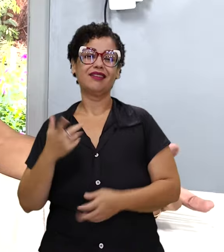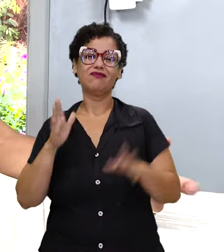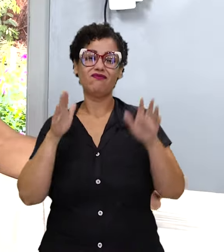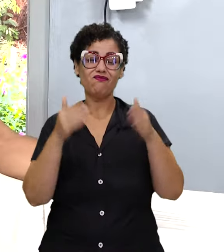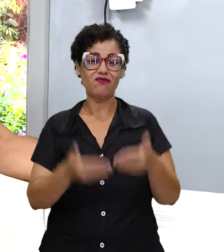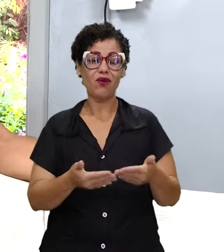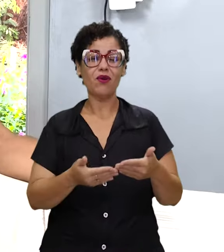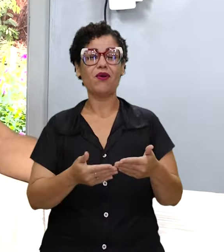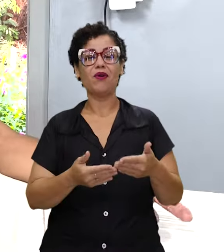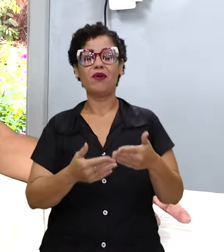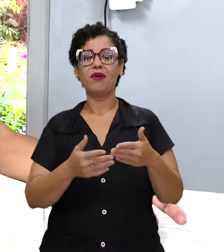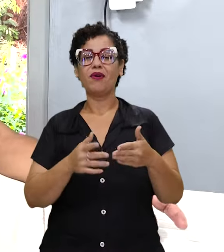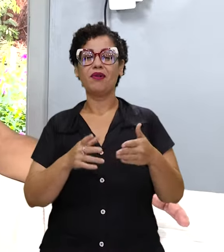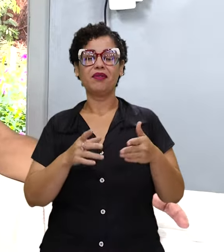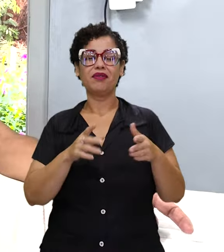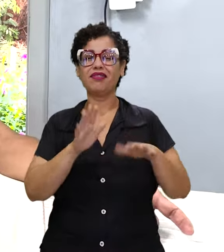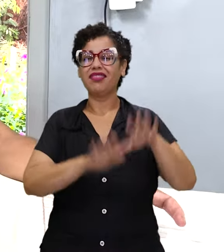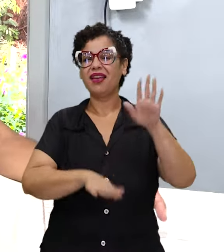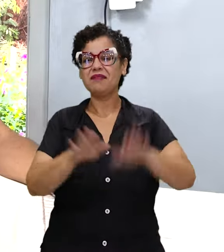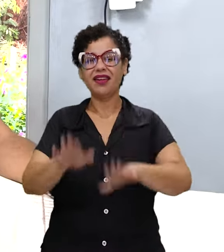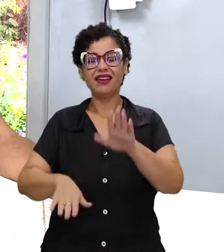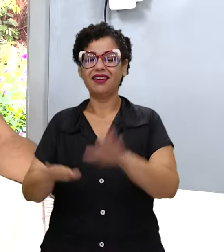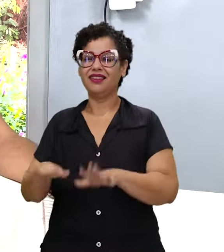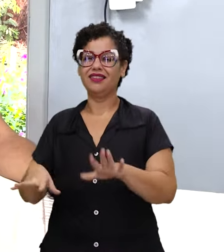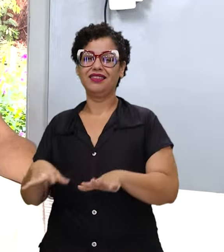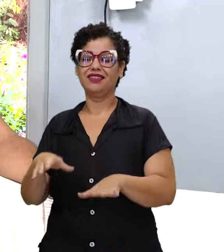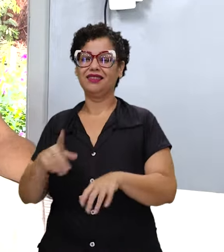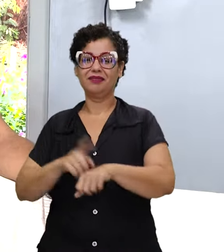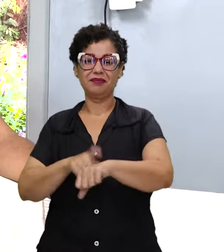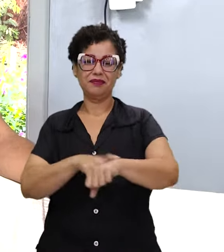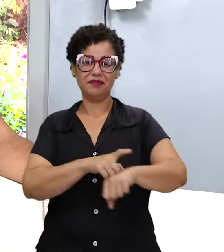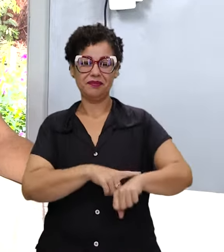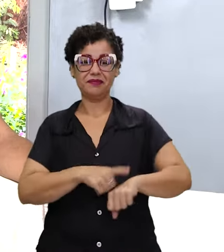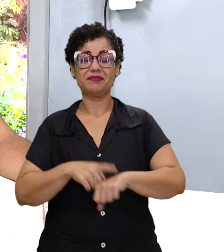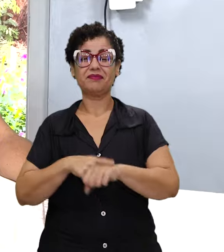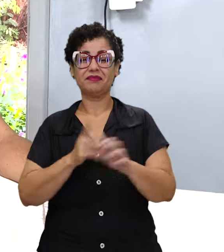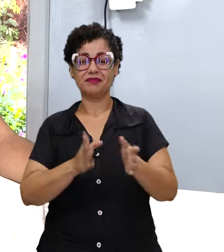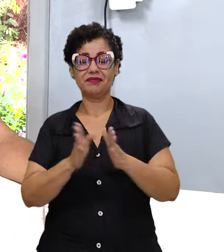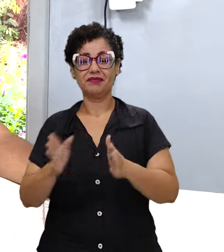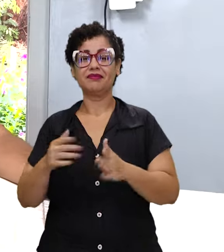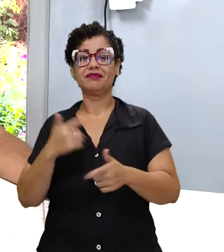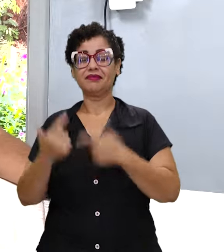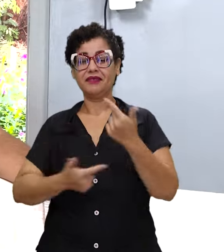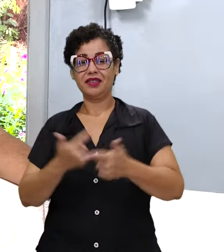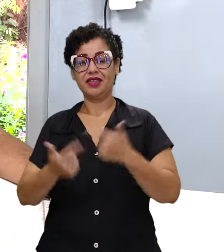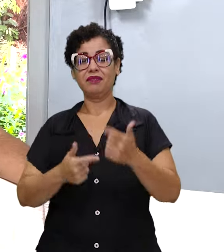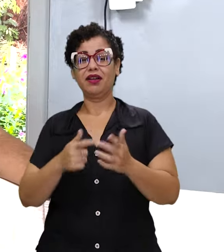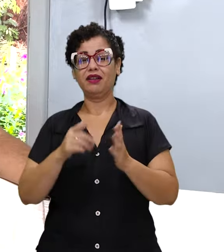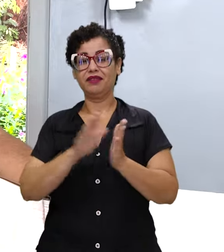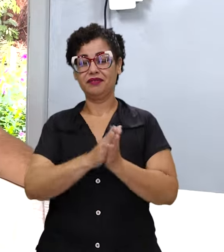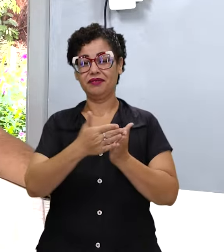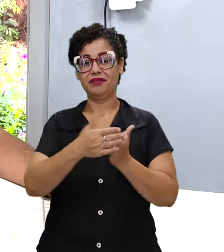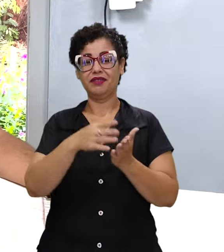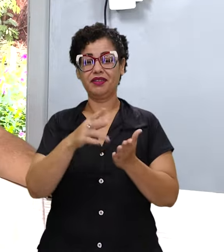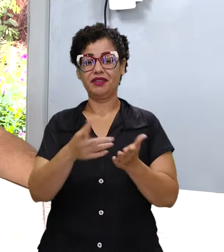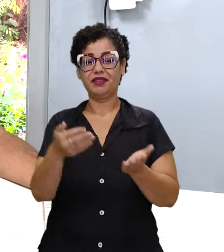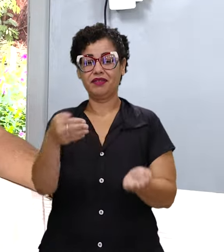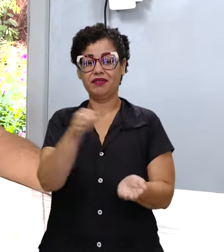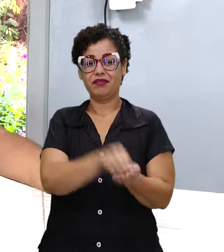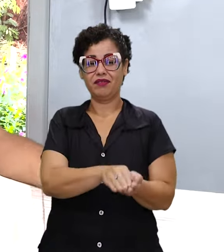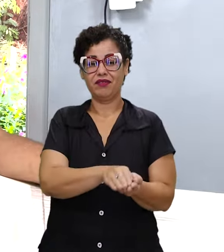voltado para o outro. Depende dos processos, né? Aqui eu trabalho com a impressão botânica a vapor,